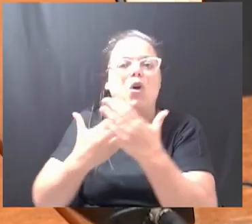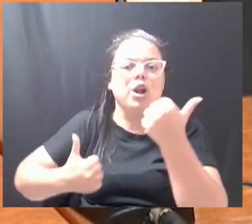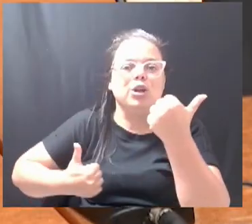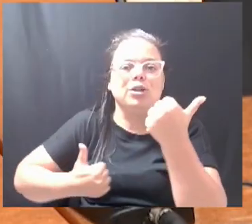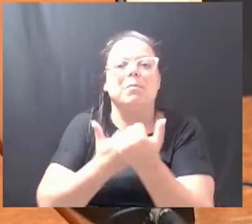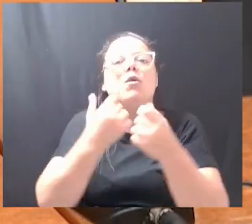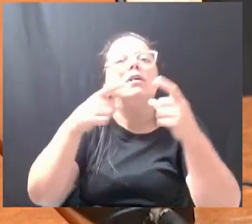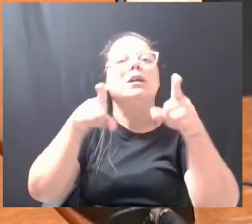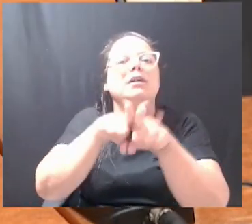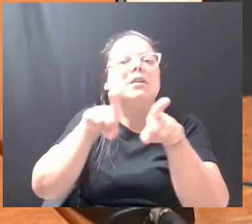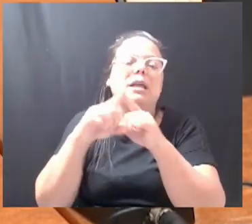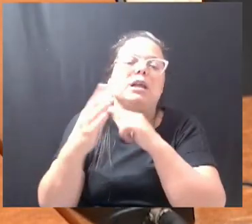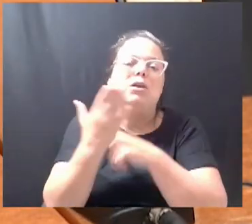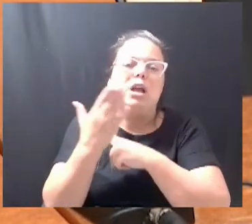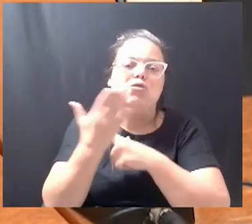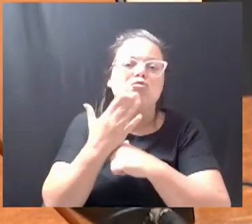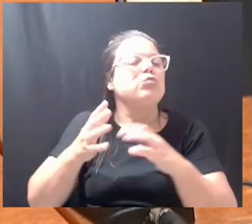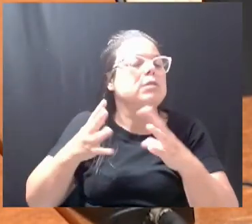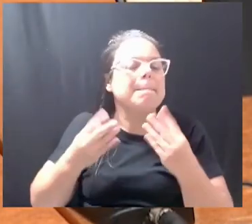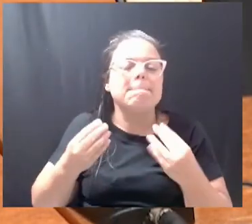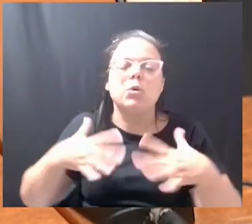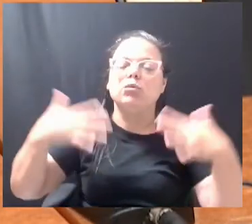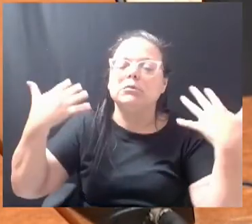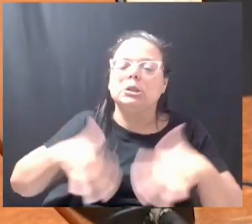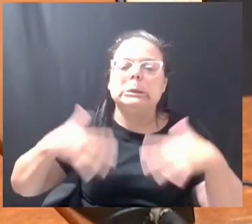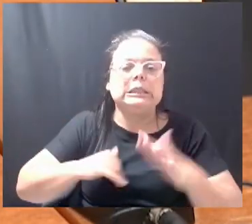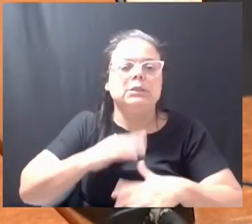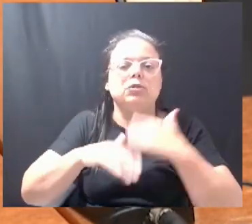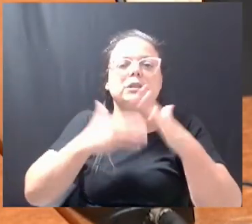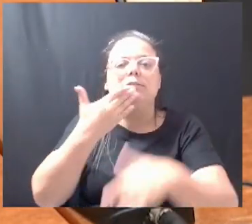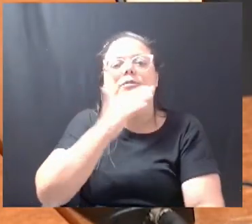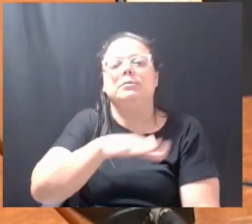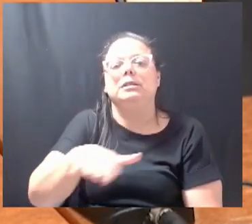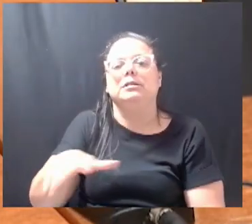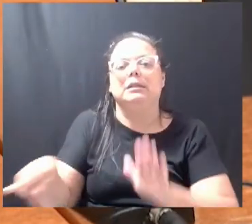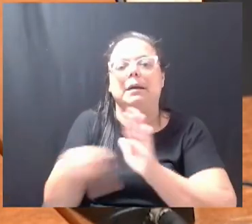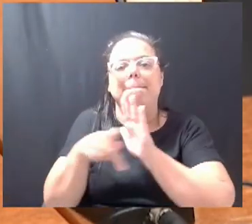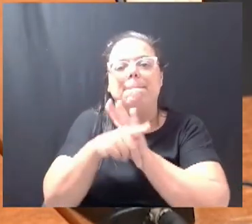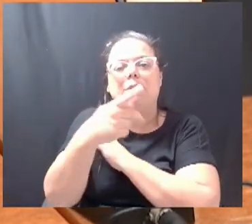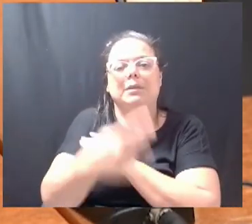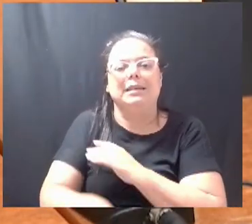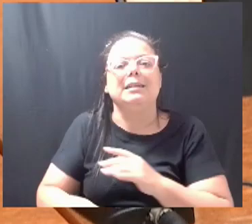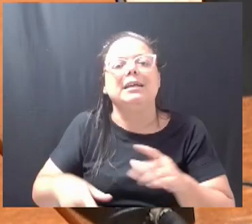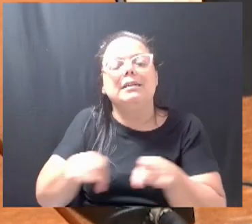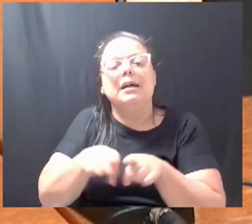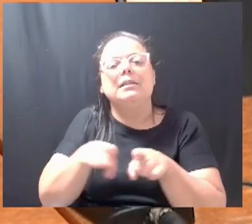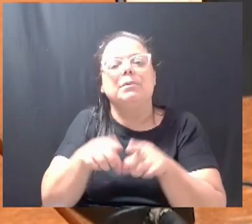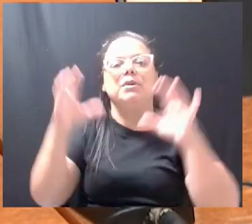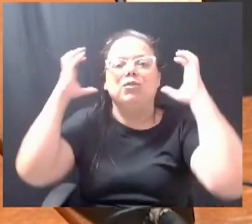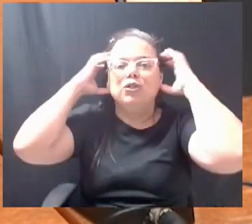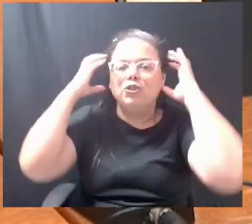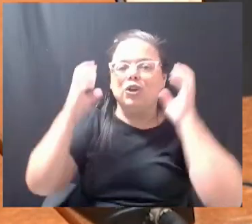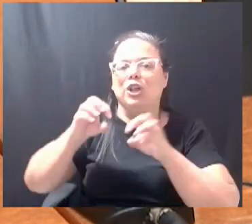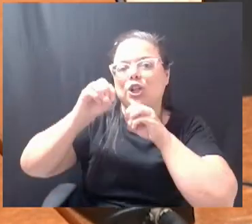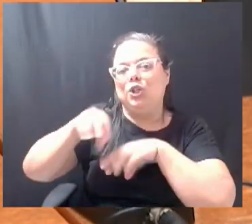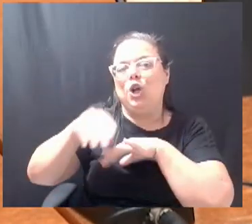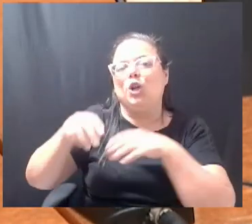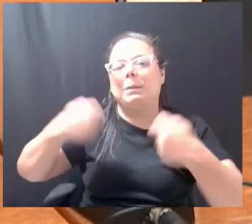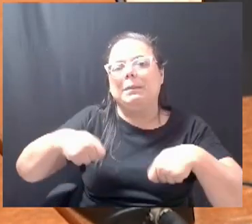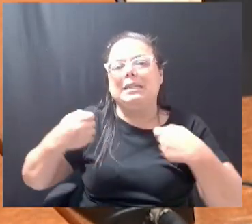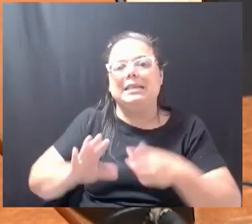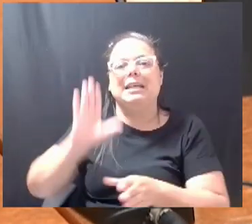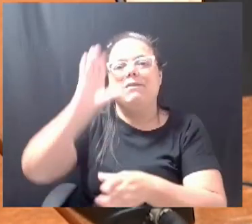diferencial absurdo no desenvolvimento dessa criança. Então, o fonoaudiólogo educacional ele deveria fazer parte, com